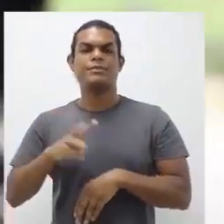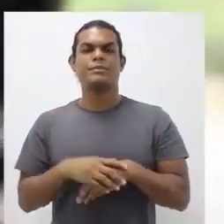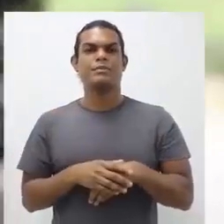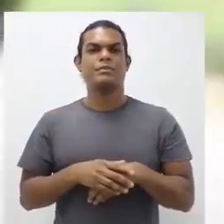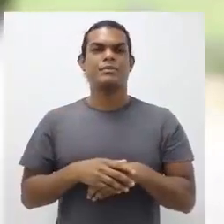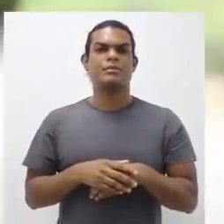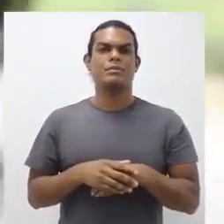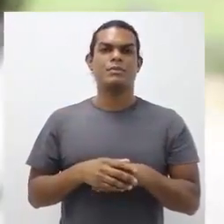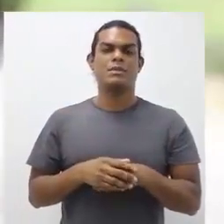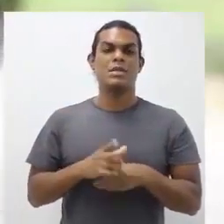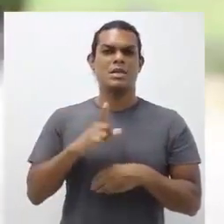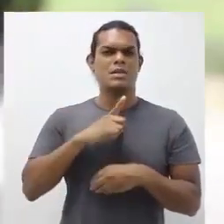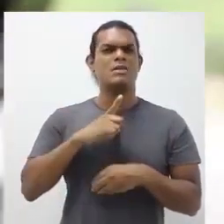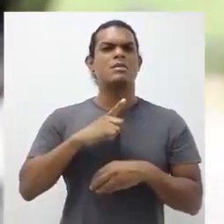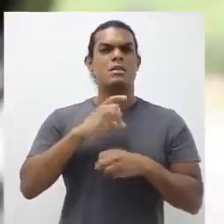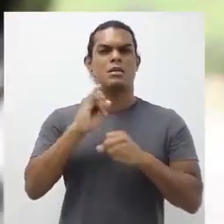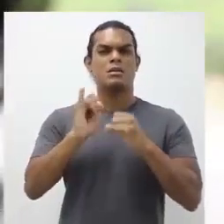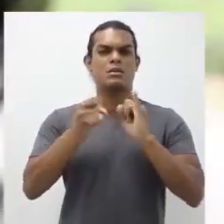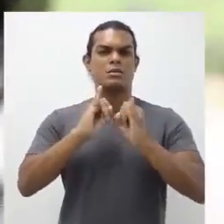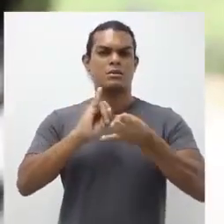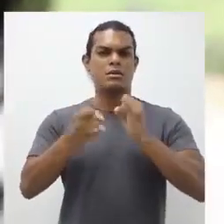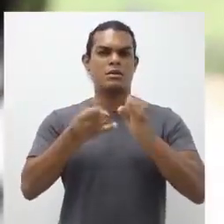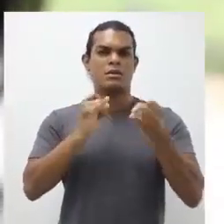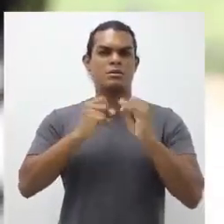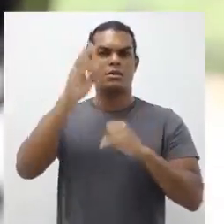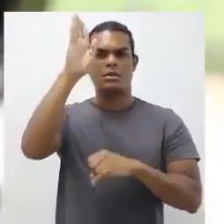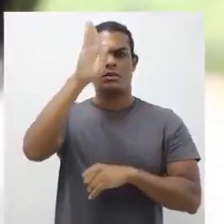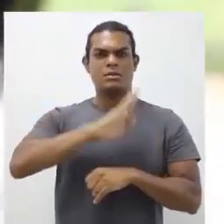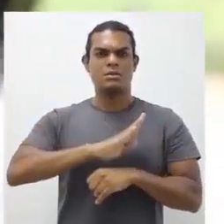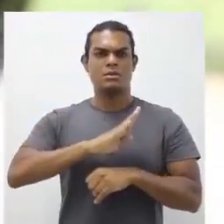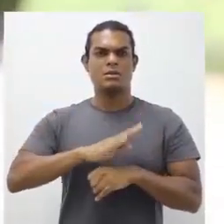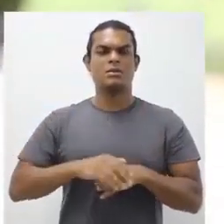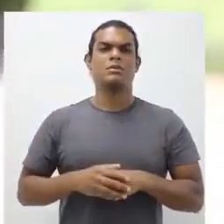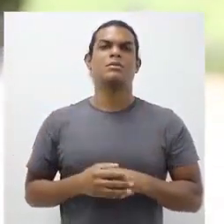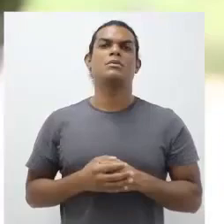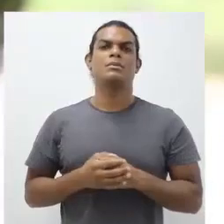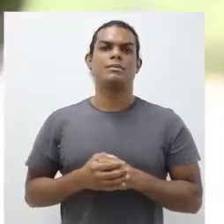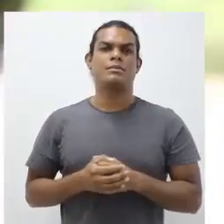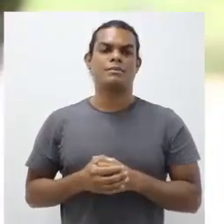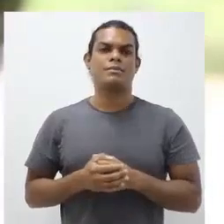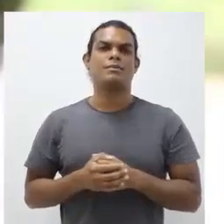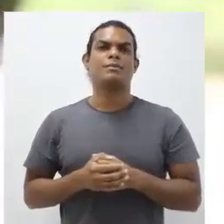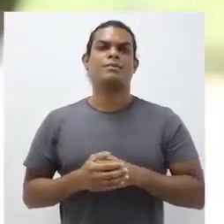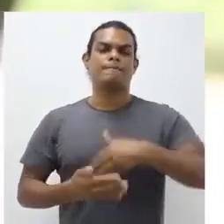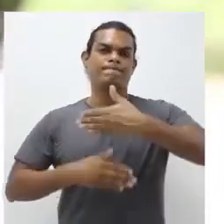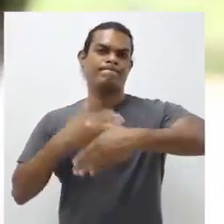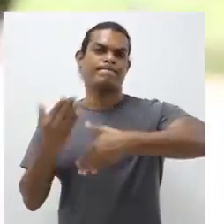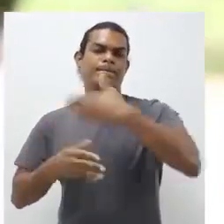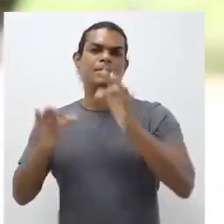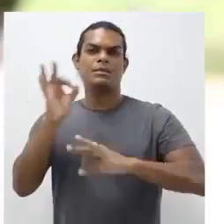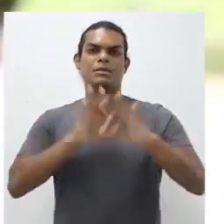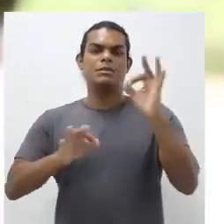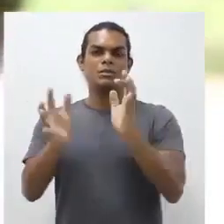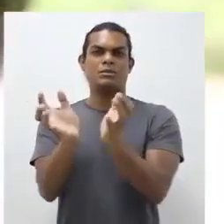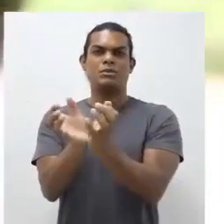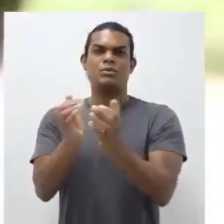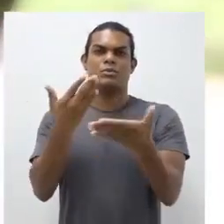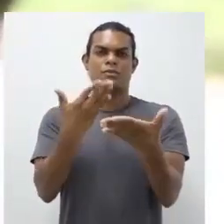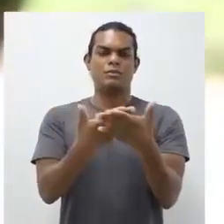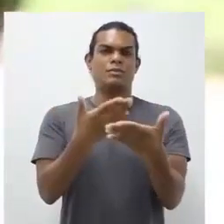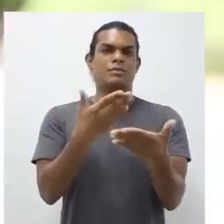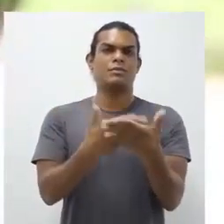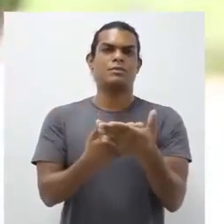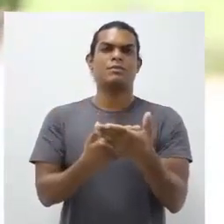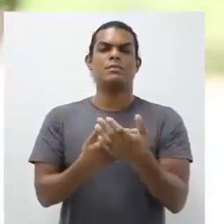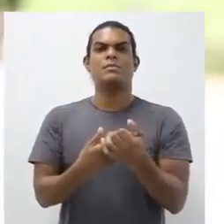forma gratuita, Então, esses aplicativos que são elaborados inclusive por grupos de estudos, por órgãos